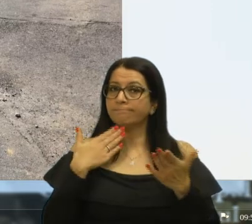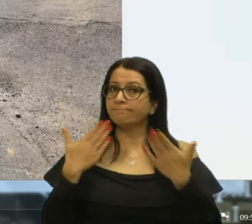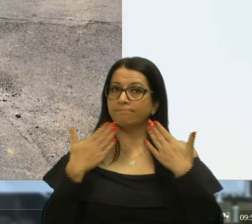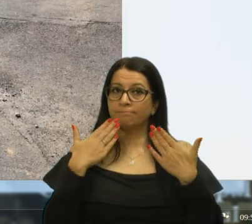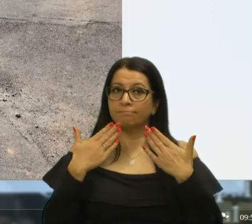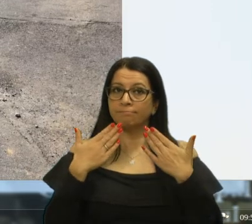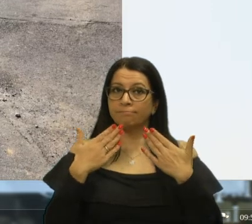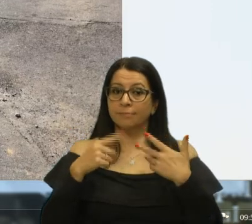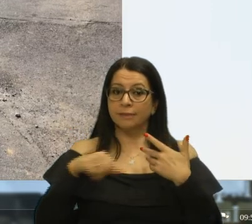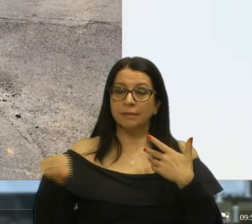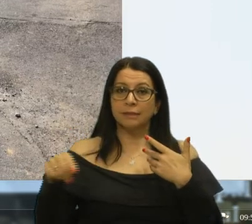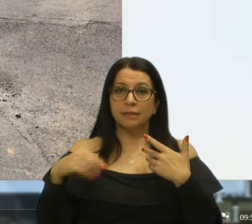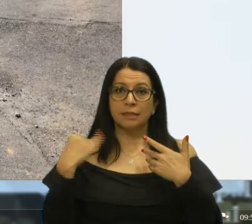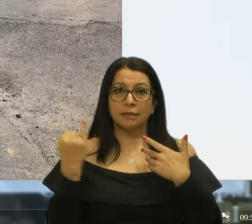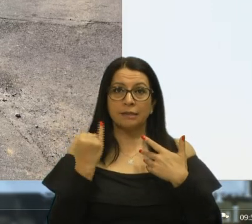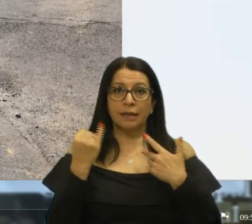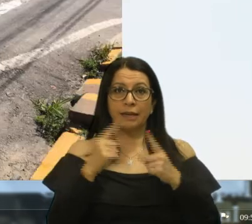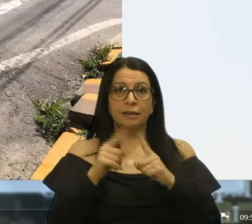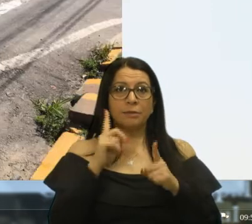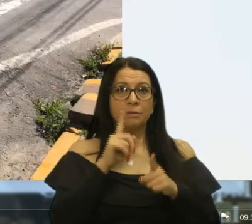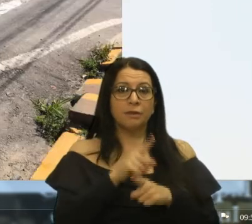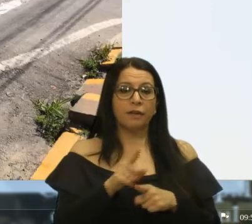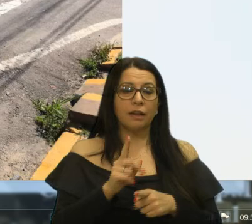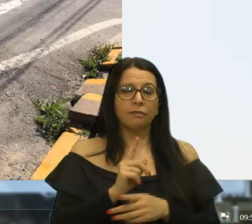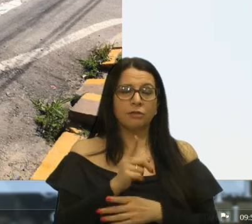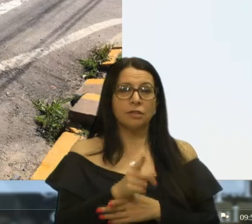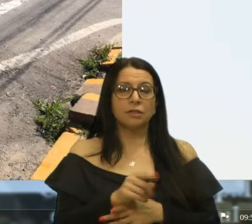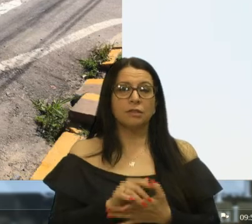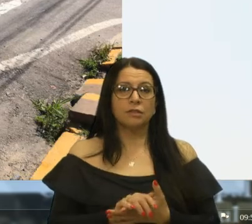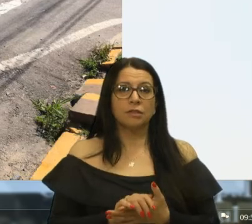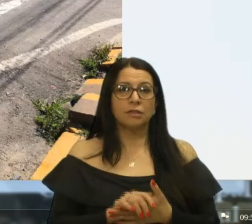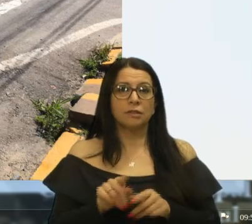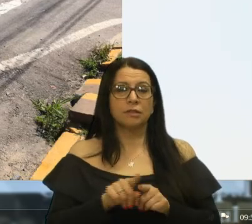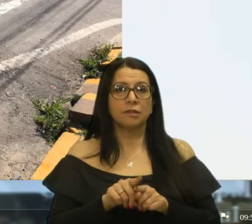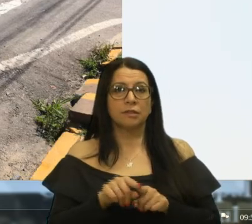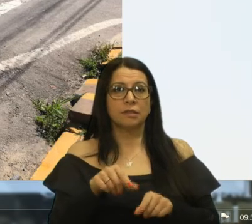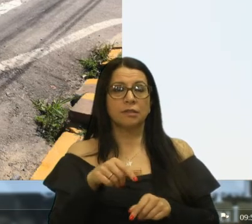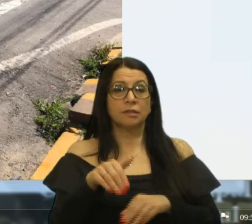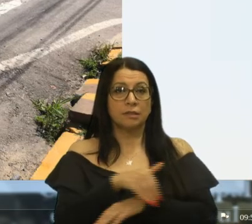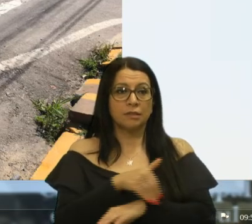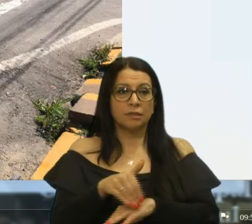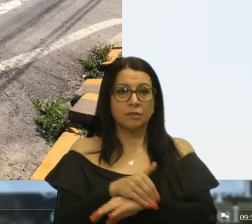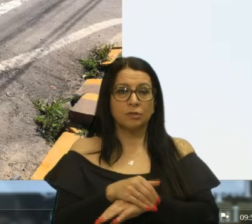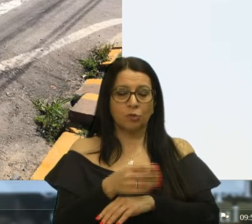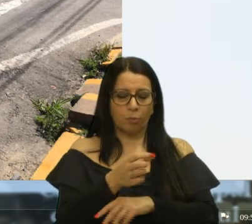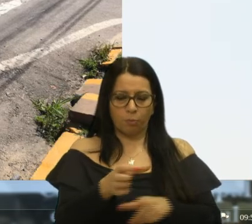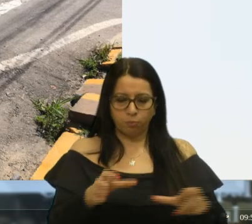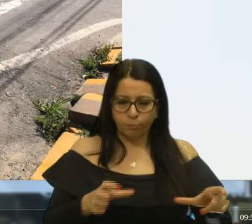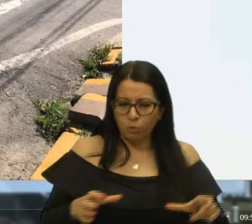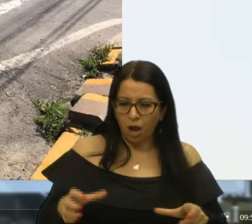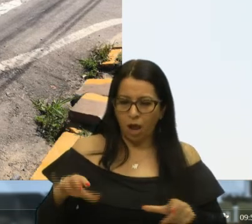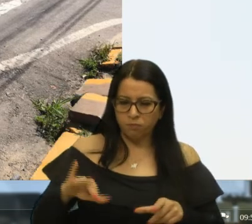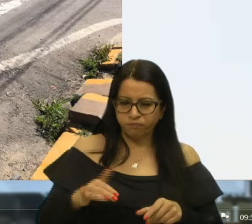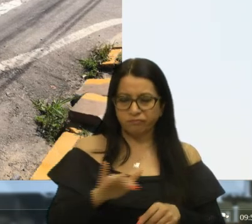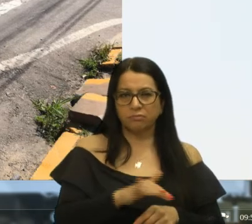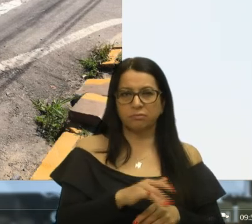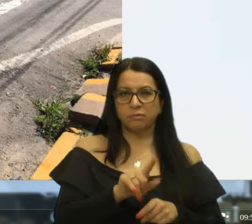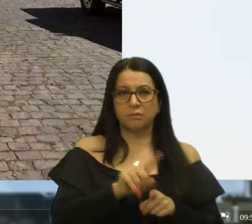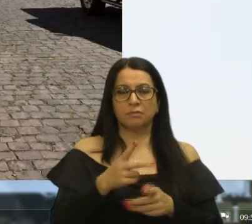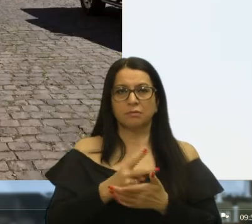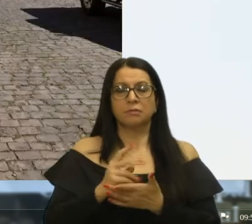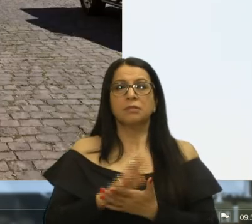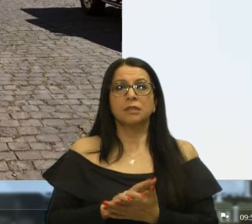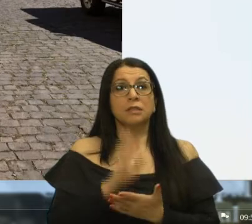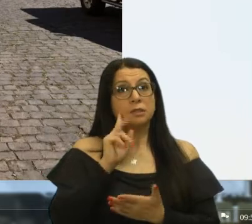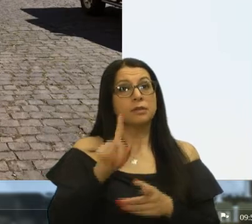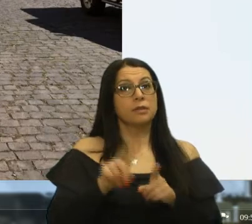sinalização viária ela é importante para evitar acidentes e, claro, a manutenção das vias, né, vias com buracos, via mal sinalizada, tudo